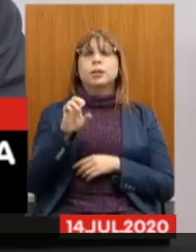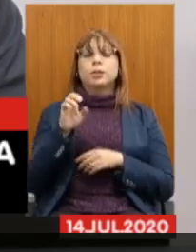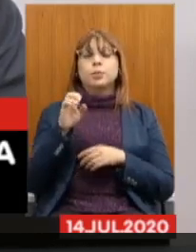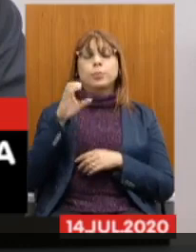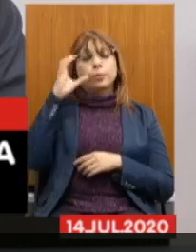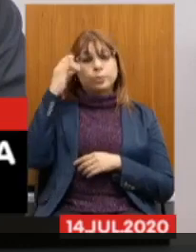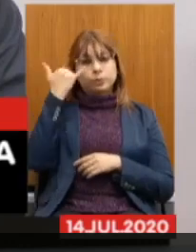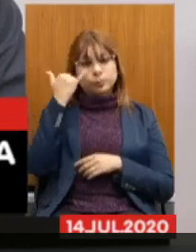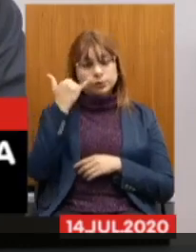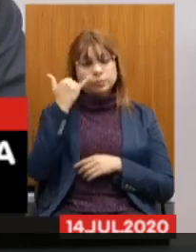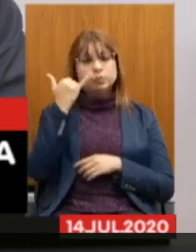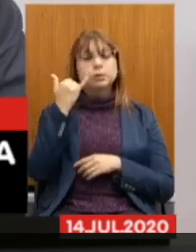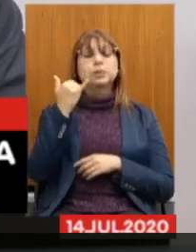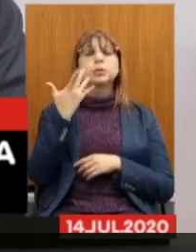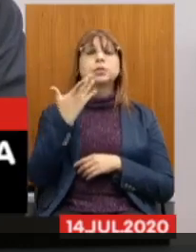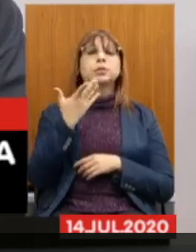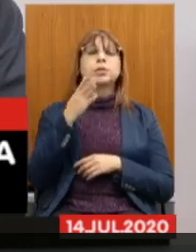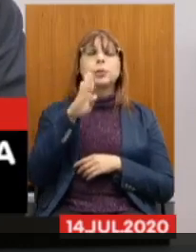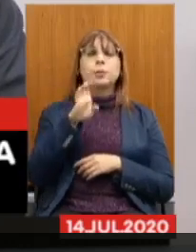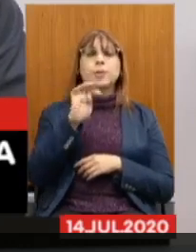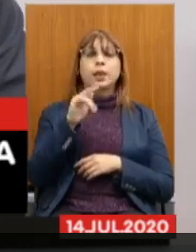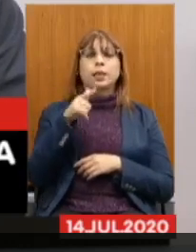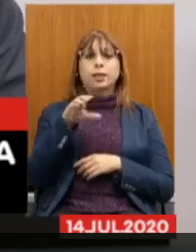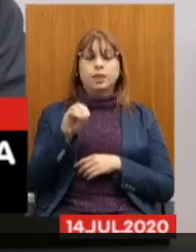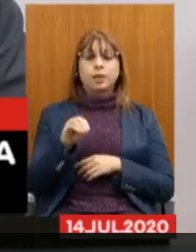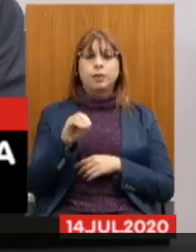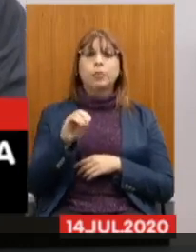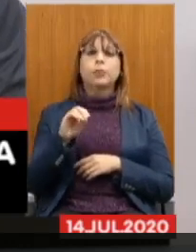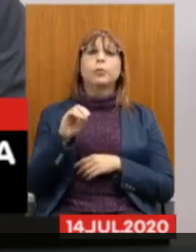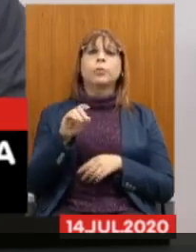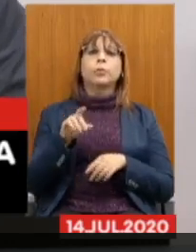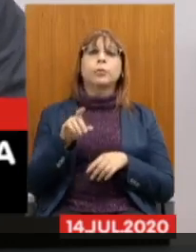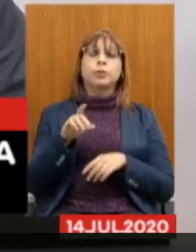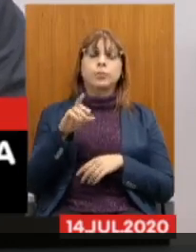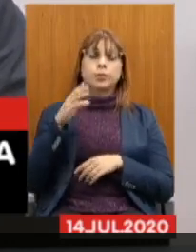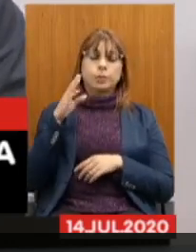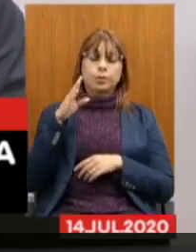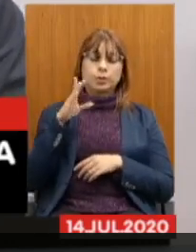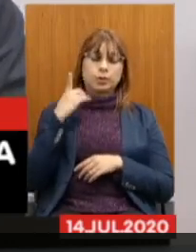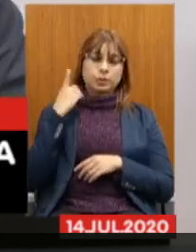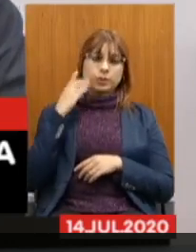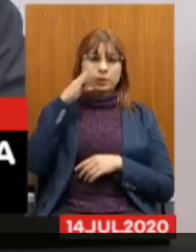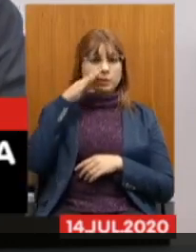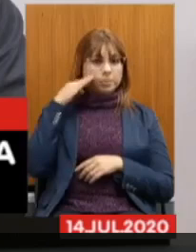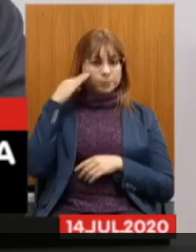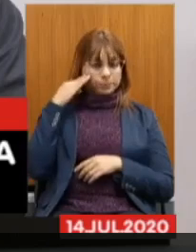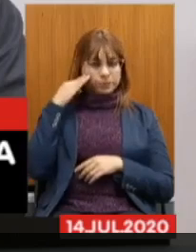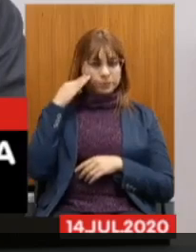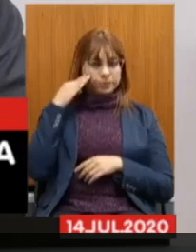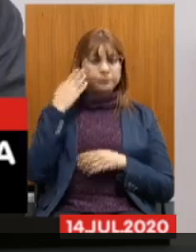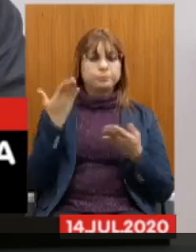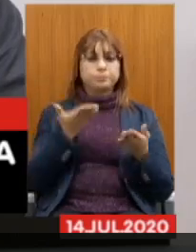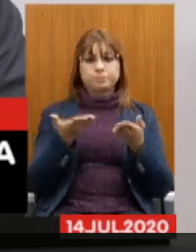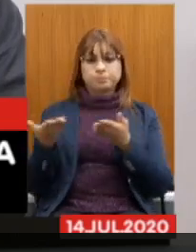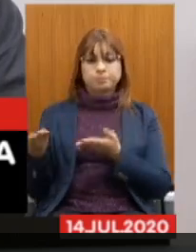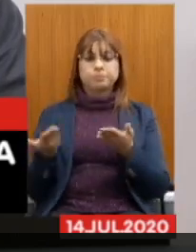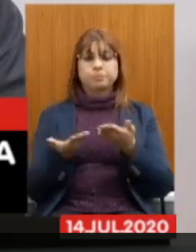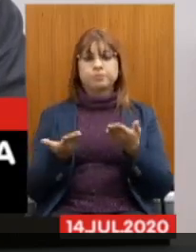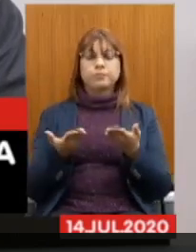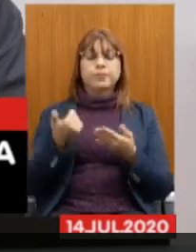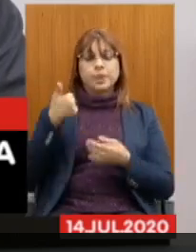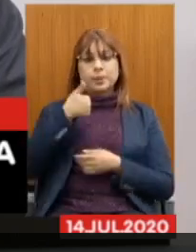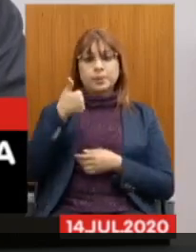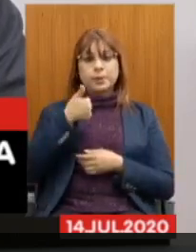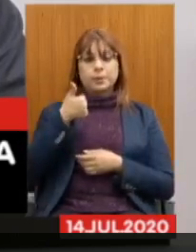professor Cleiton, deputado Betão e a deputada Beatriz Cerqueira. Com a palavra, o